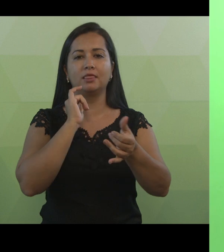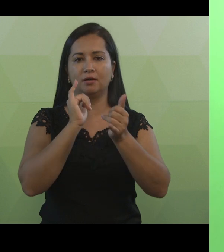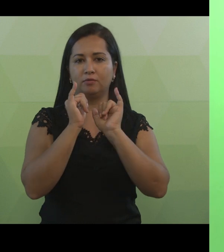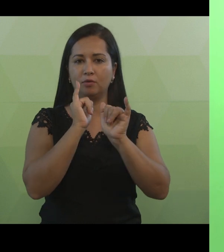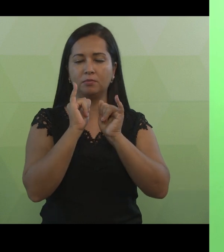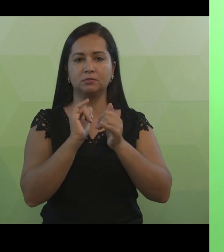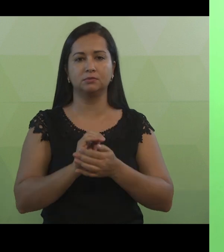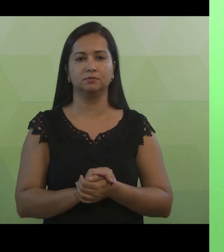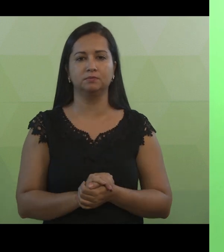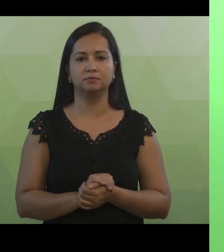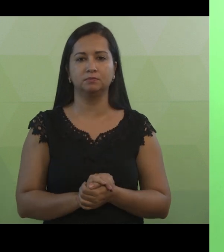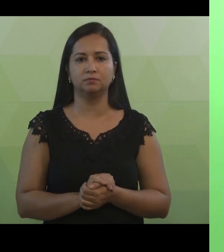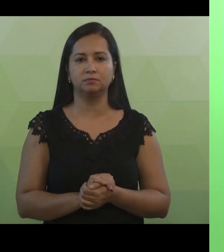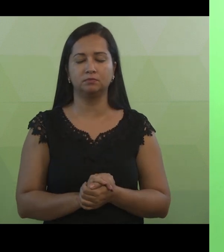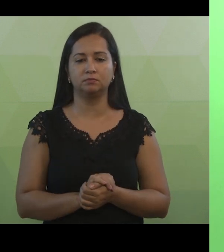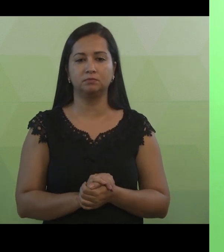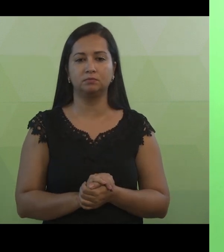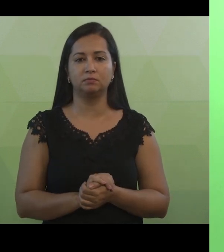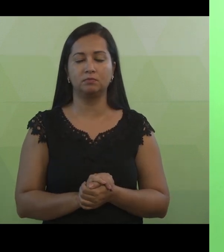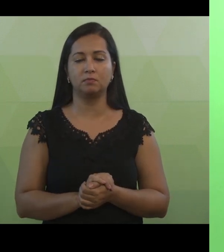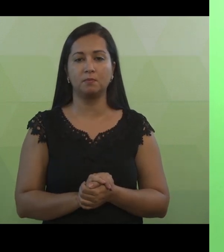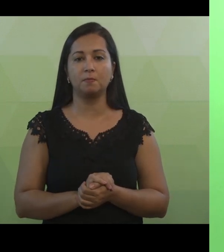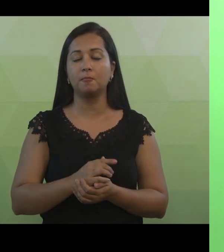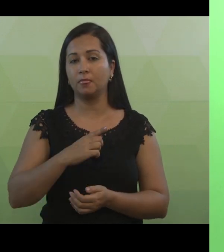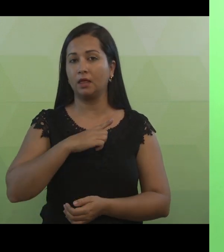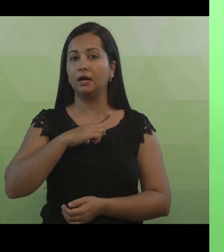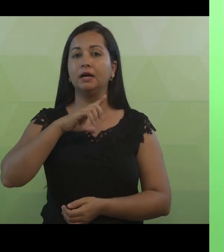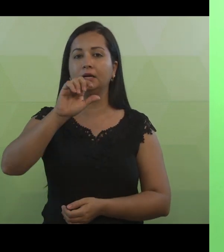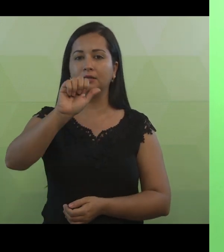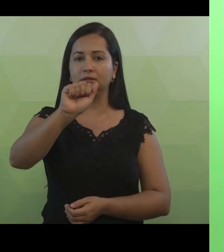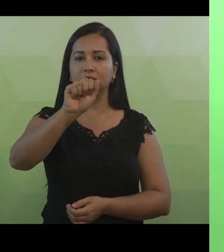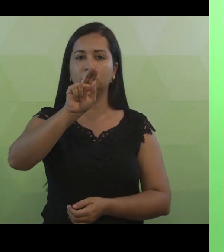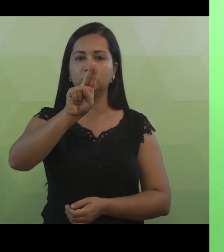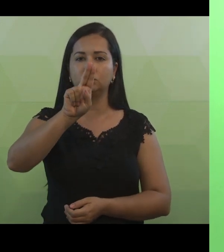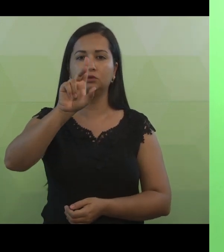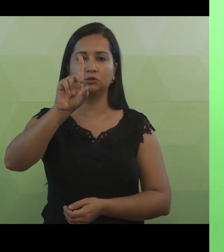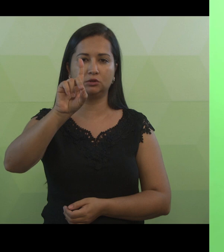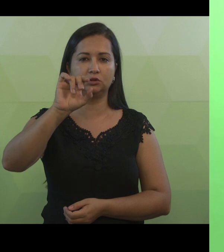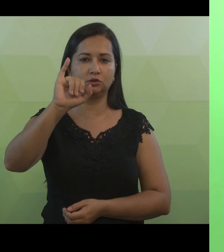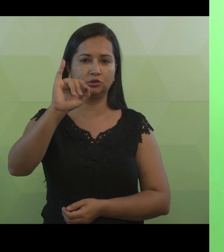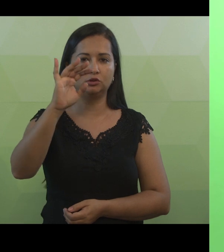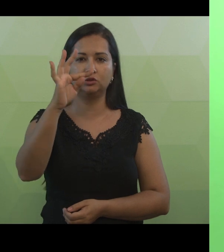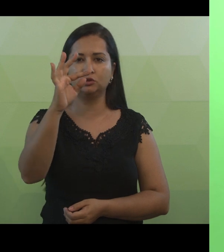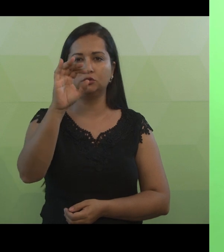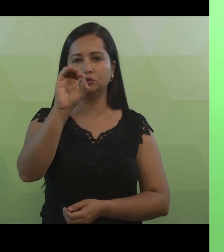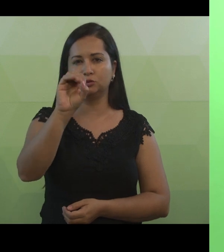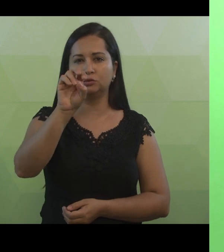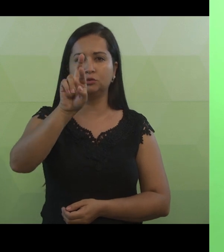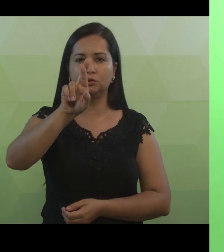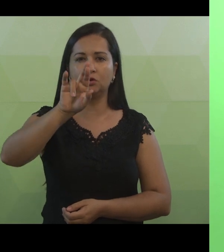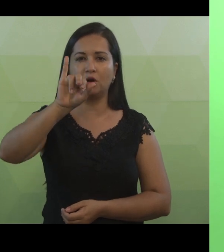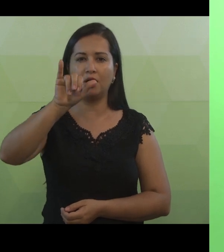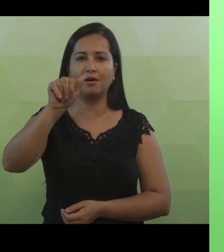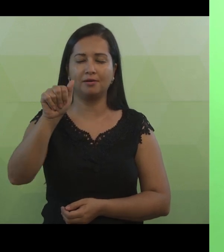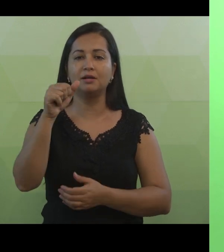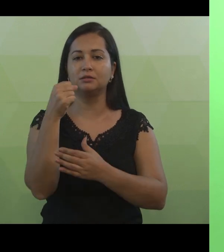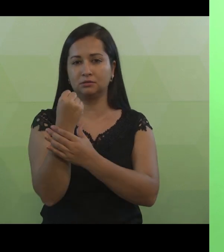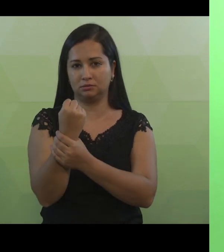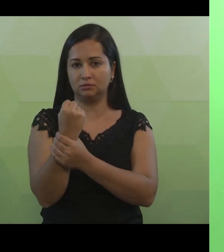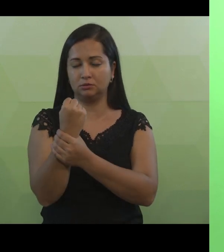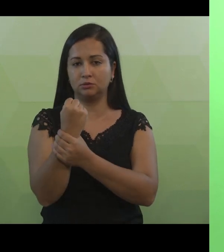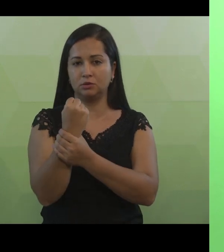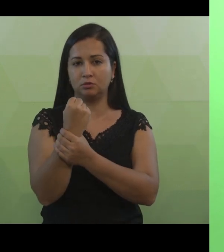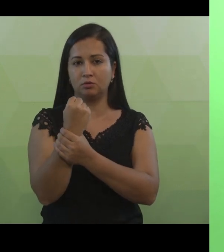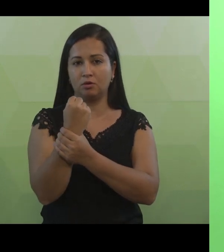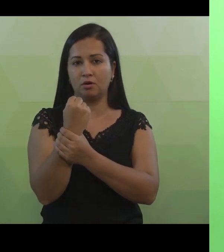Com relação à parte de auditoria em sistemas de informação, é necessário conhecer um ambiente ou um sistema para identificar problemas ou oportunidades